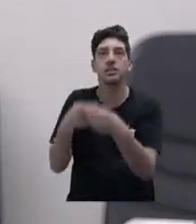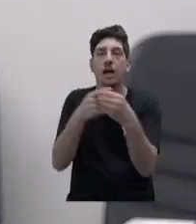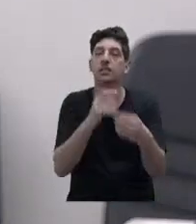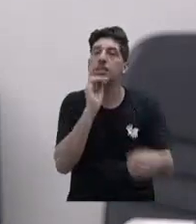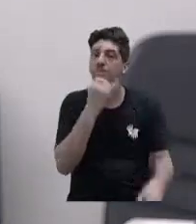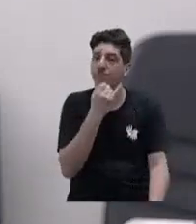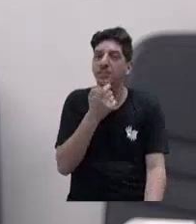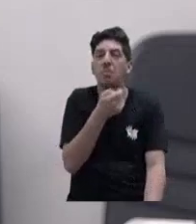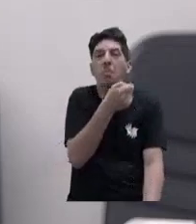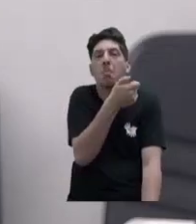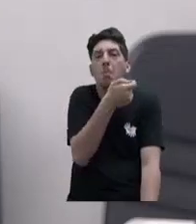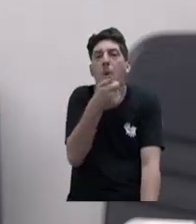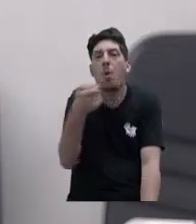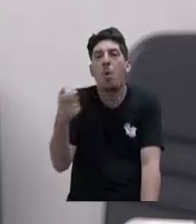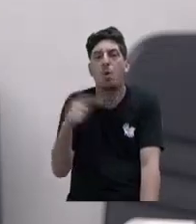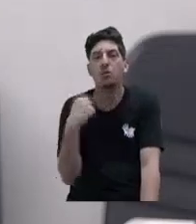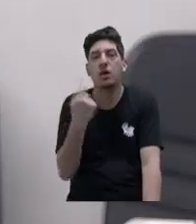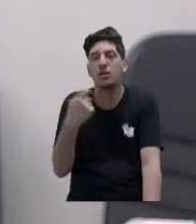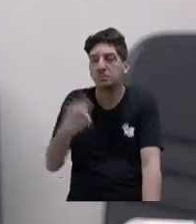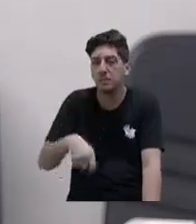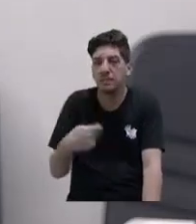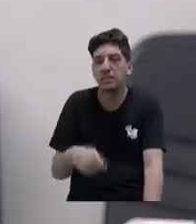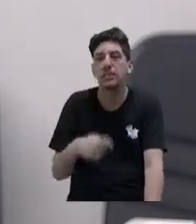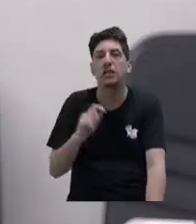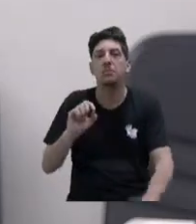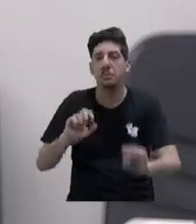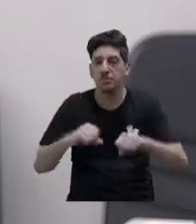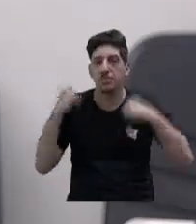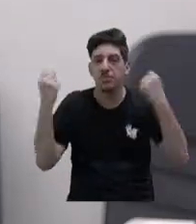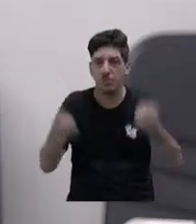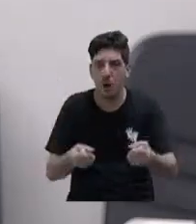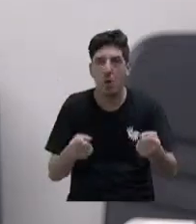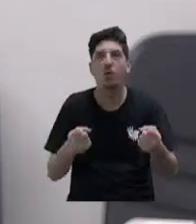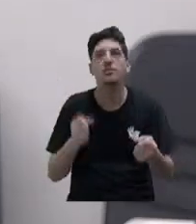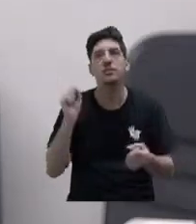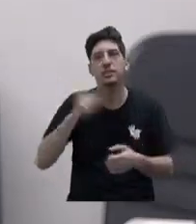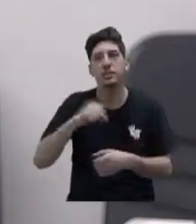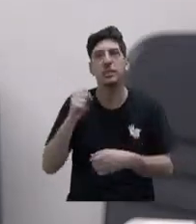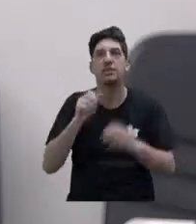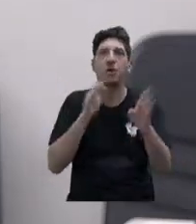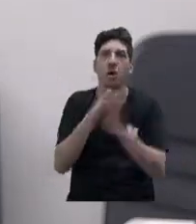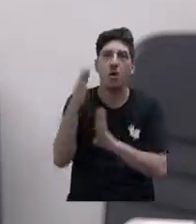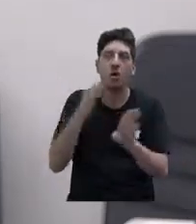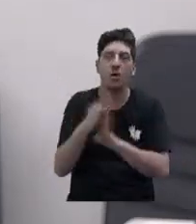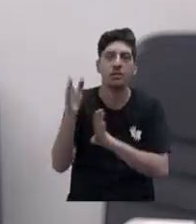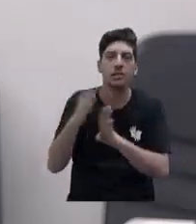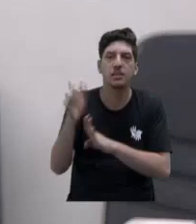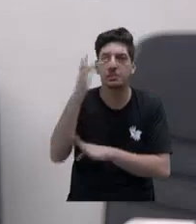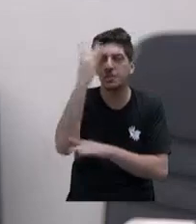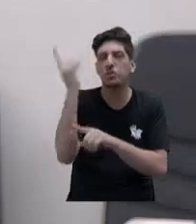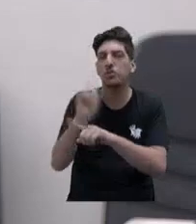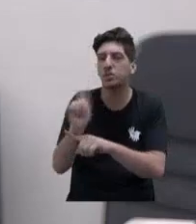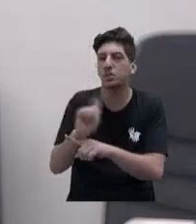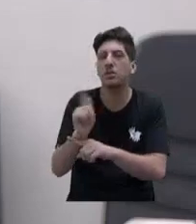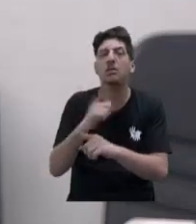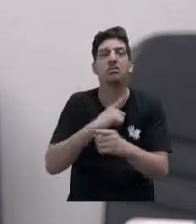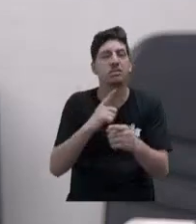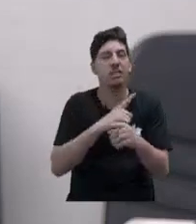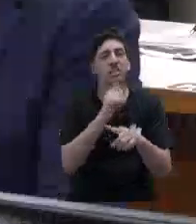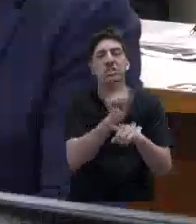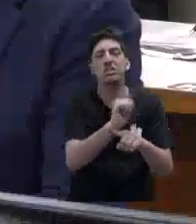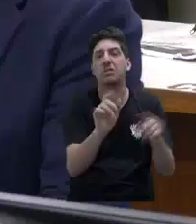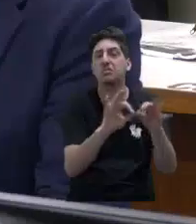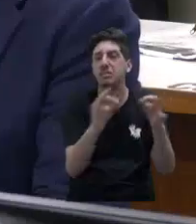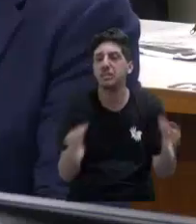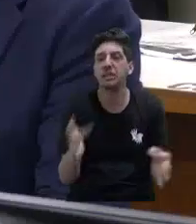baixo o número, a gente precisa, e a gente tem feito um esforço pelo mandato, de orientar os gestores, porque tem gestores muito simples, pessoas